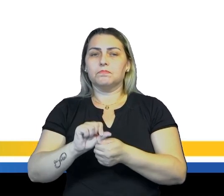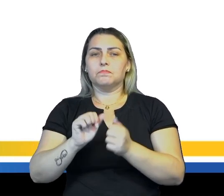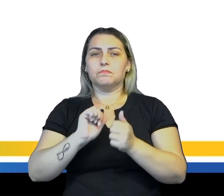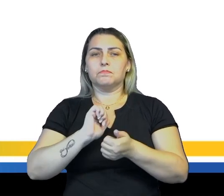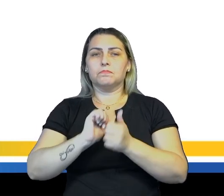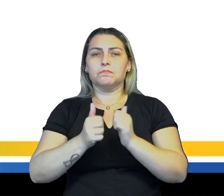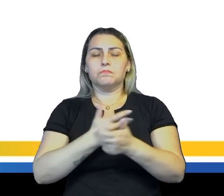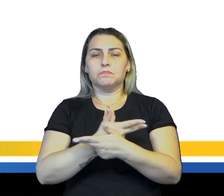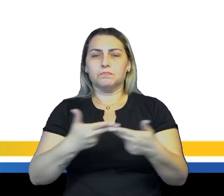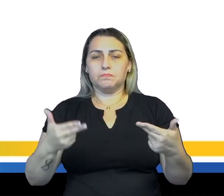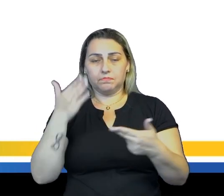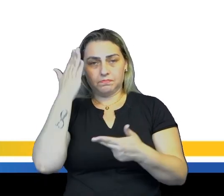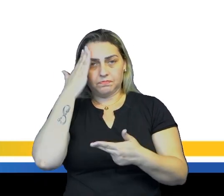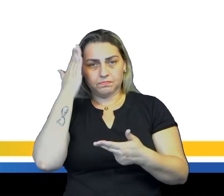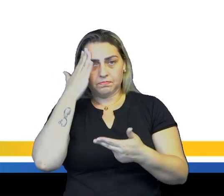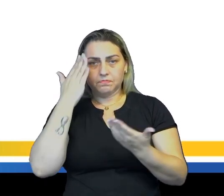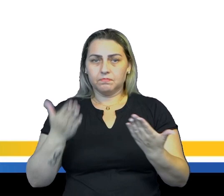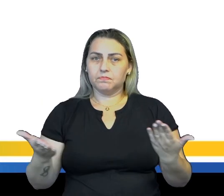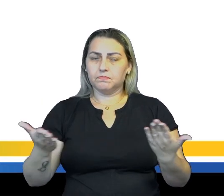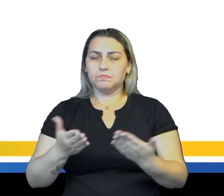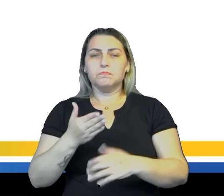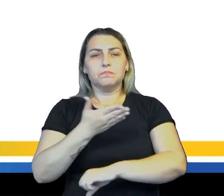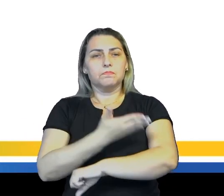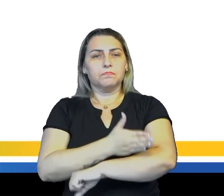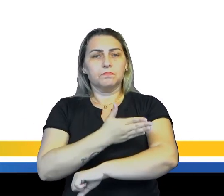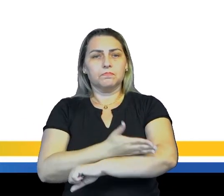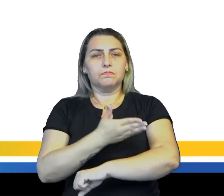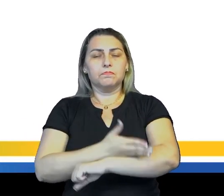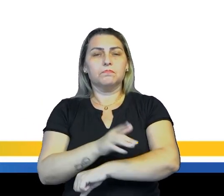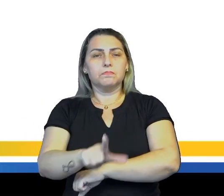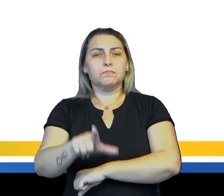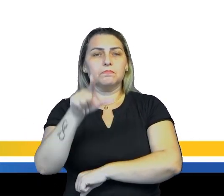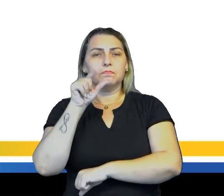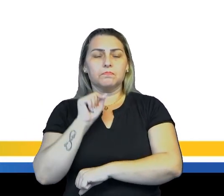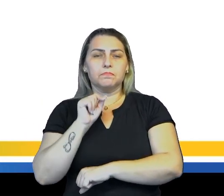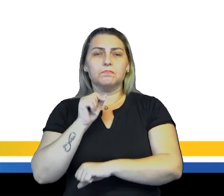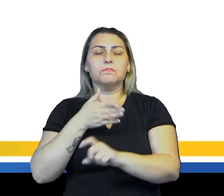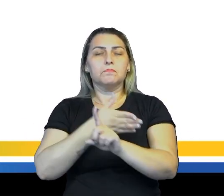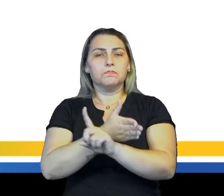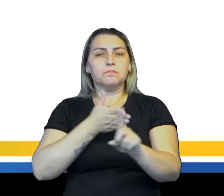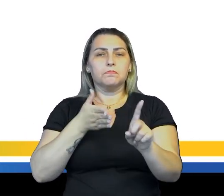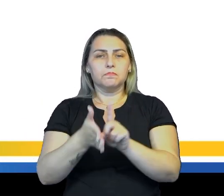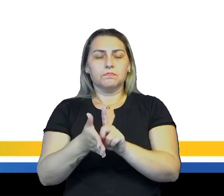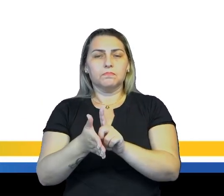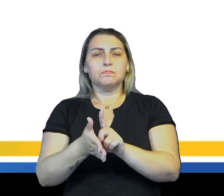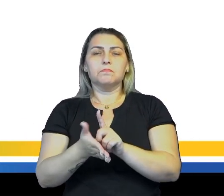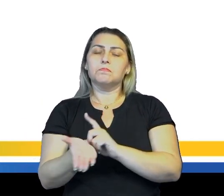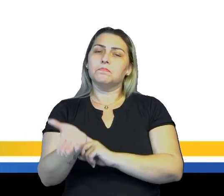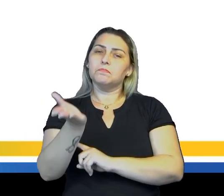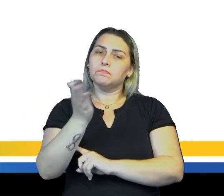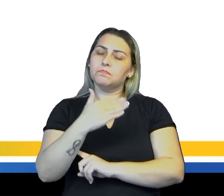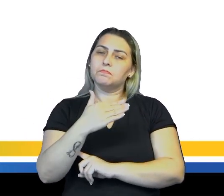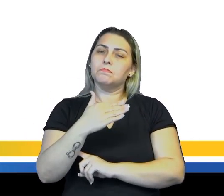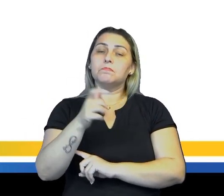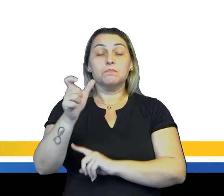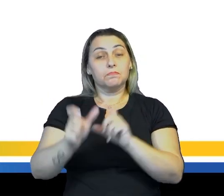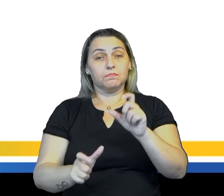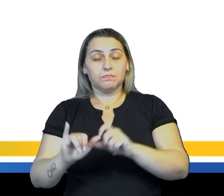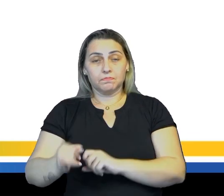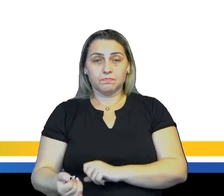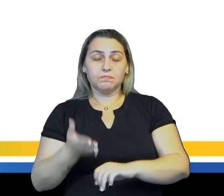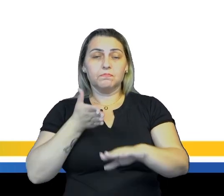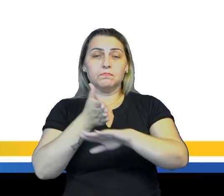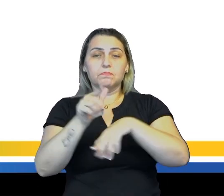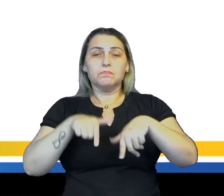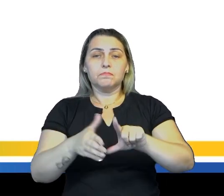atletismo compreendido aí agora é hora de praticar escolha uma modalidade do atletismo e vamos nos tornar um atleta aproveita